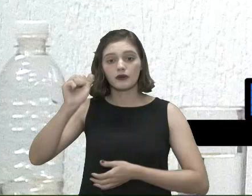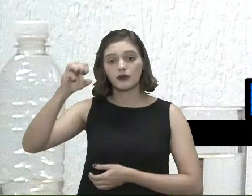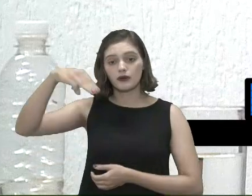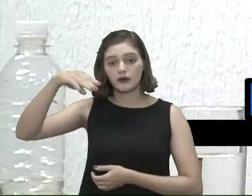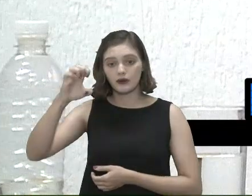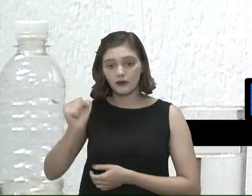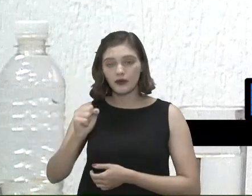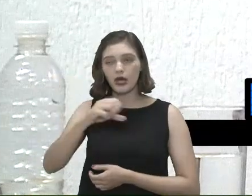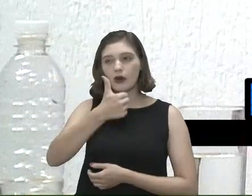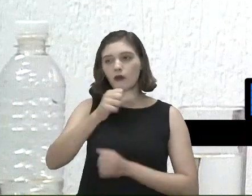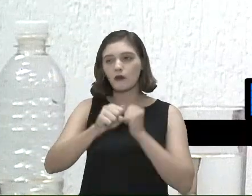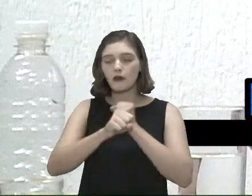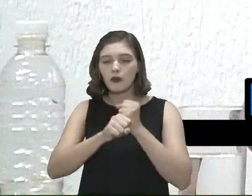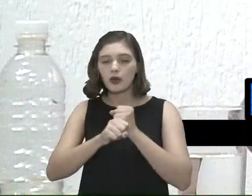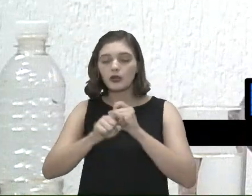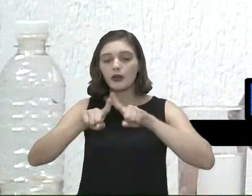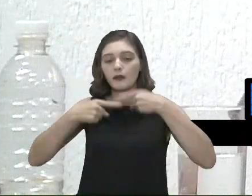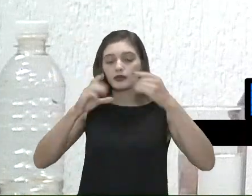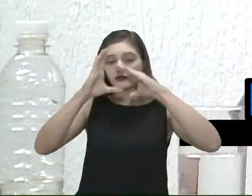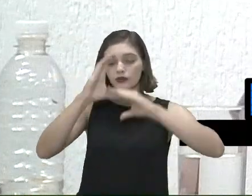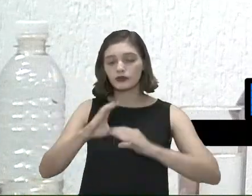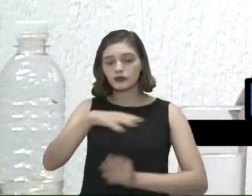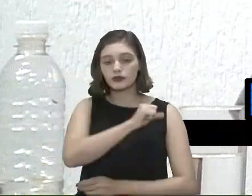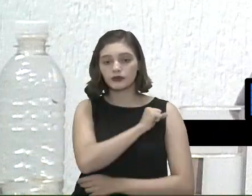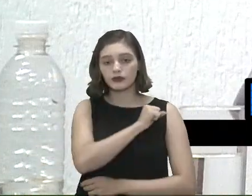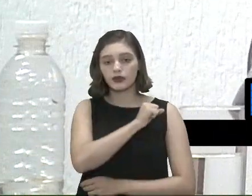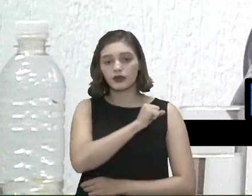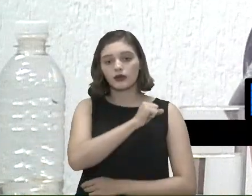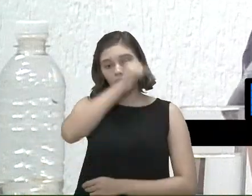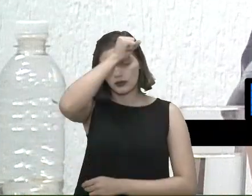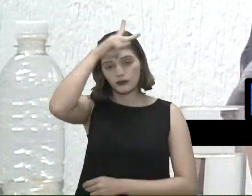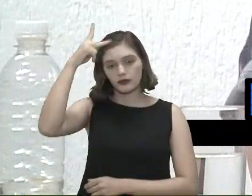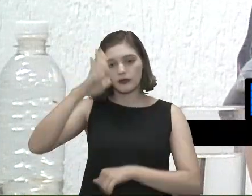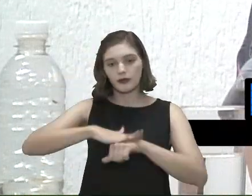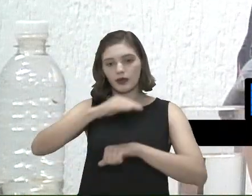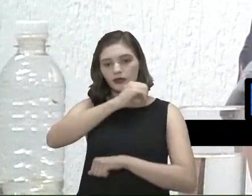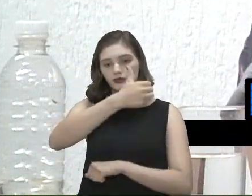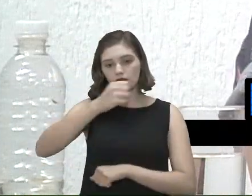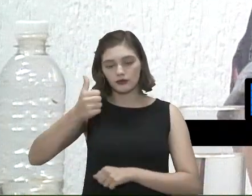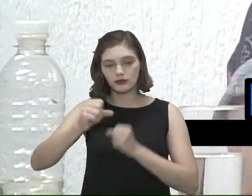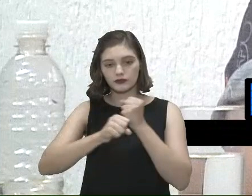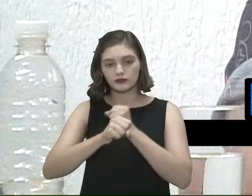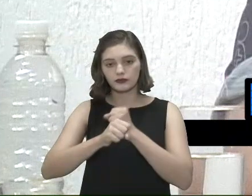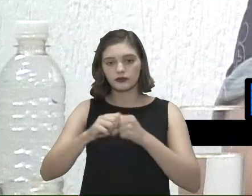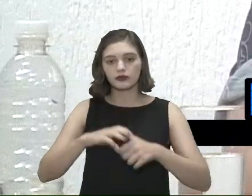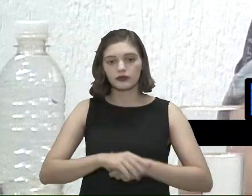ano e meio, mas sou concursada na prefeitura há pouco mais de 11 anos.